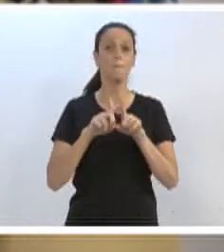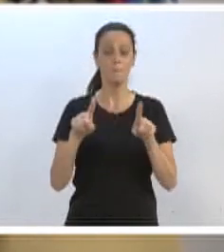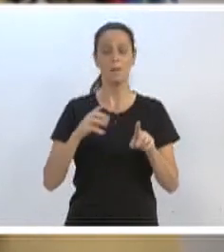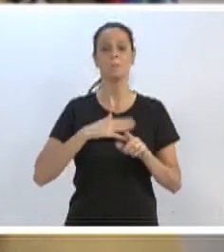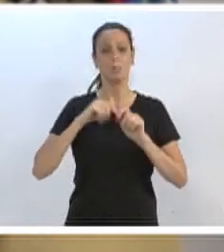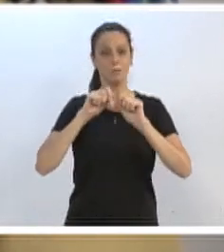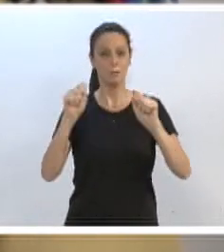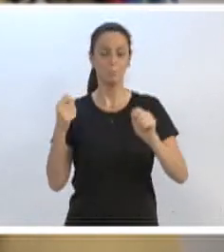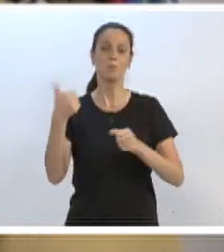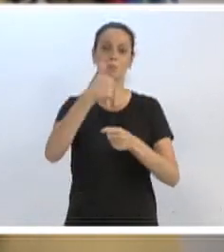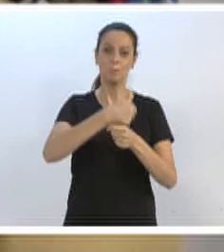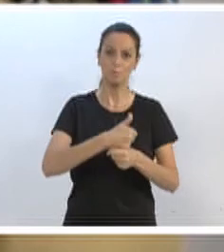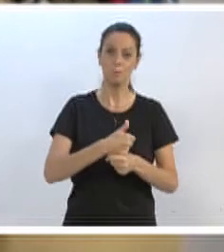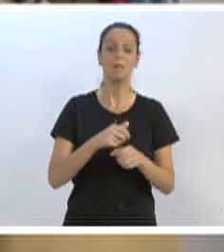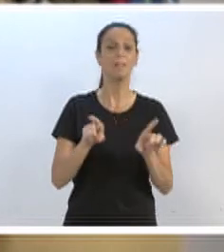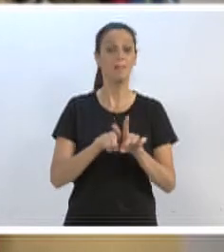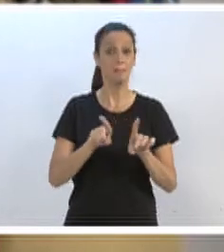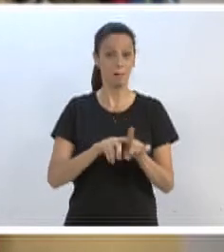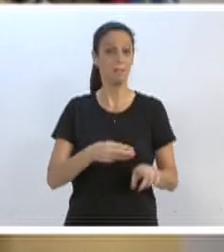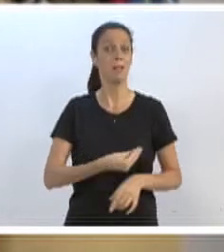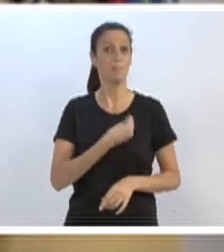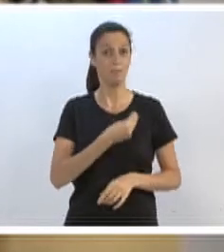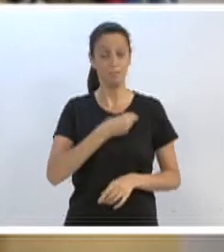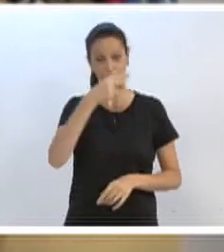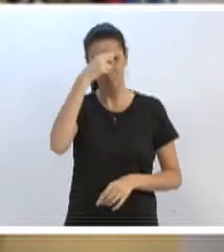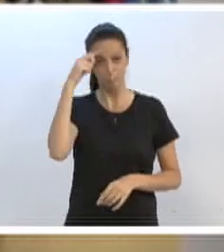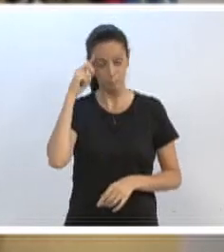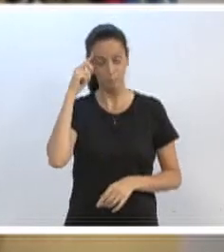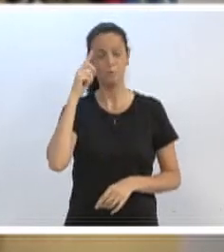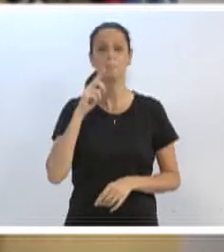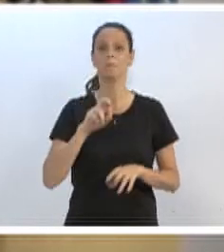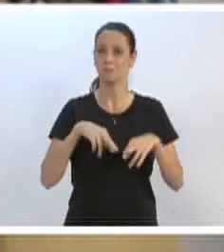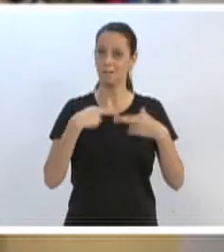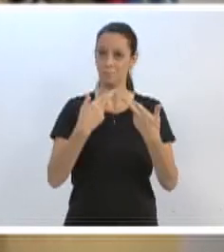esteve. Inclusive, registro aqui o vereador Marcos da Rosa, que também esteve presente em